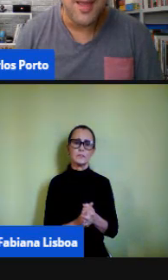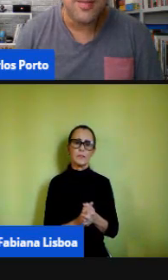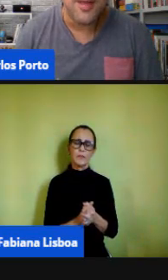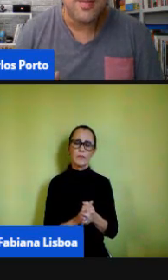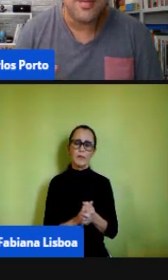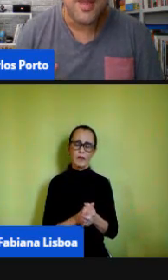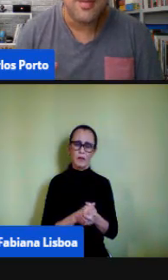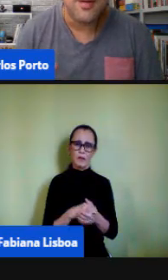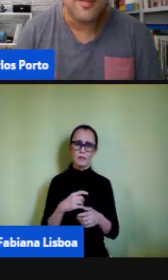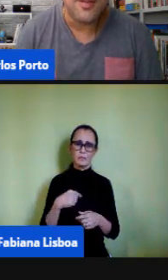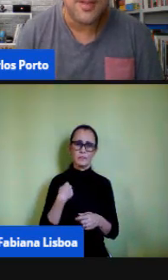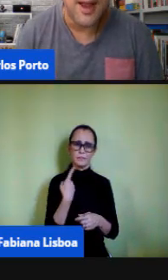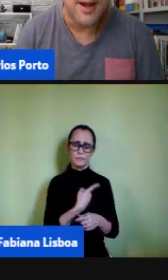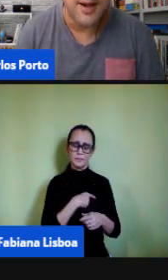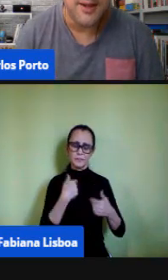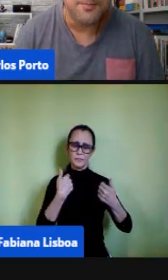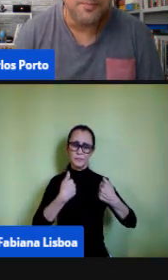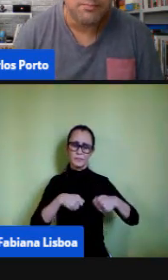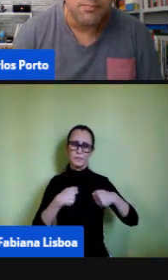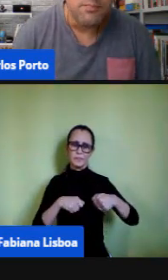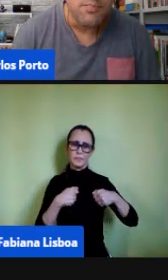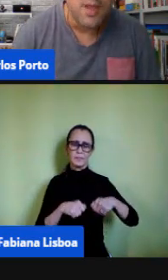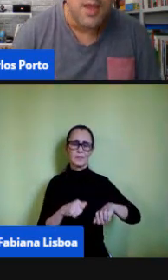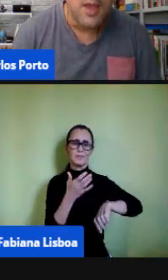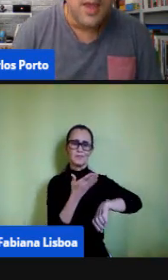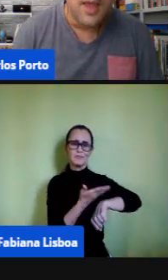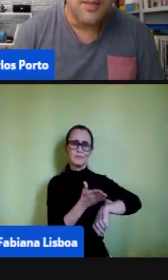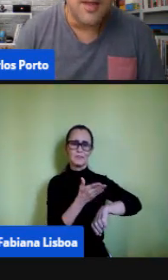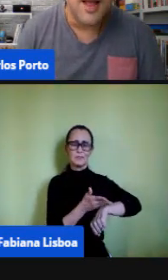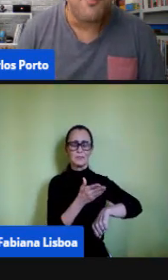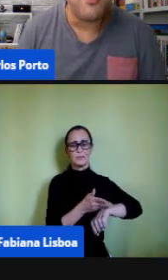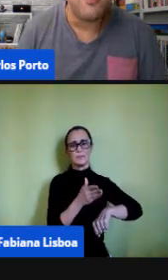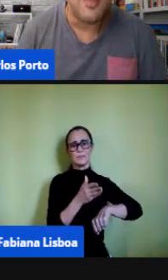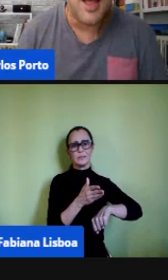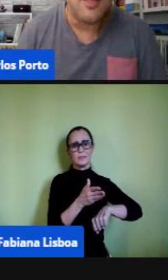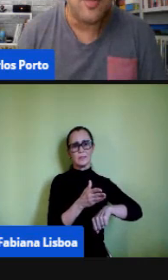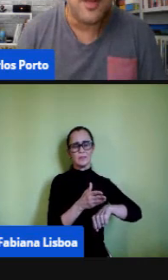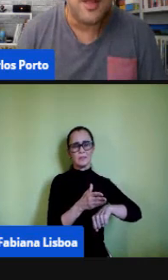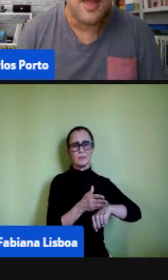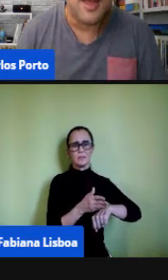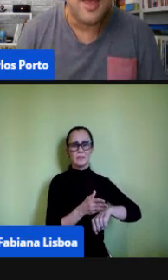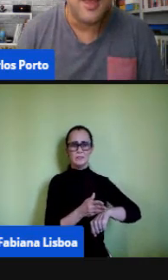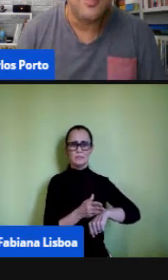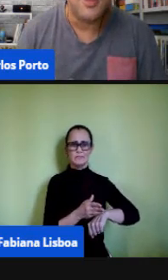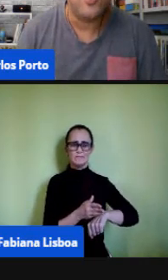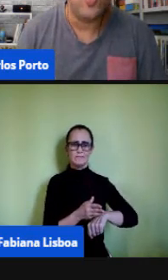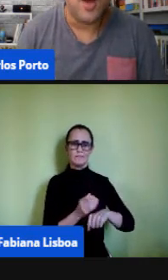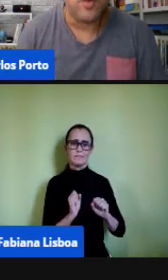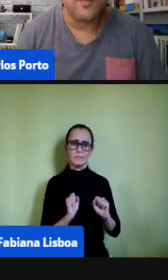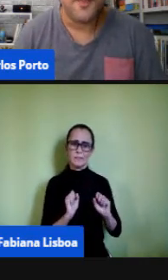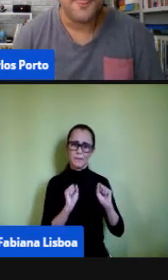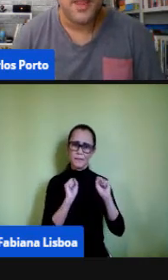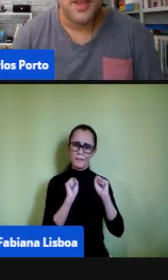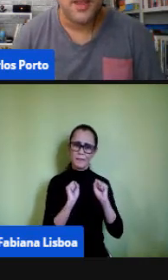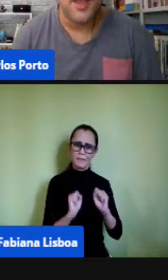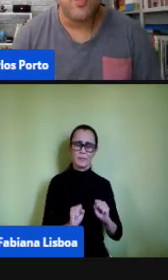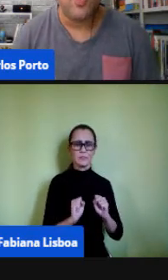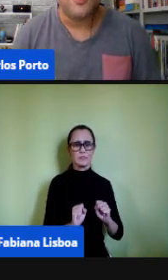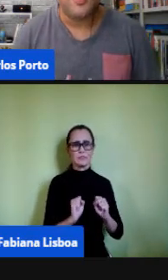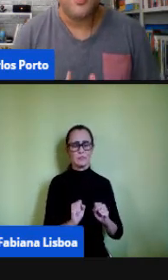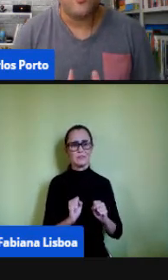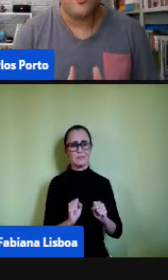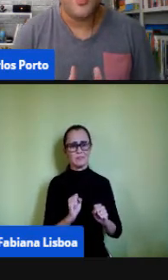precisamos exercitar, né, essa capacidade intelectual